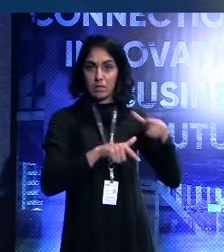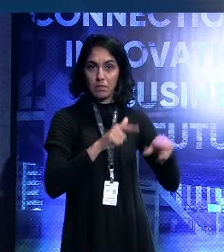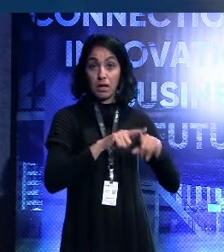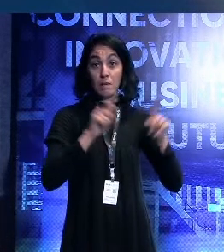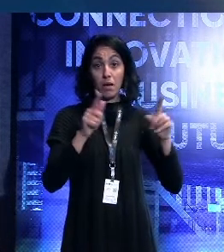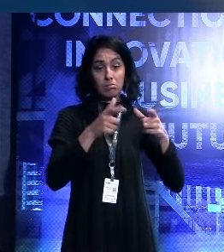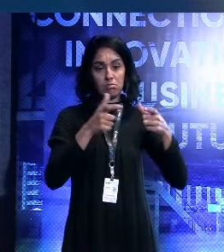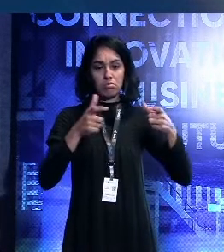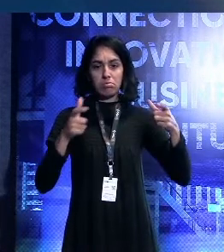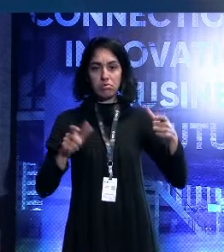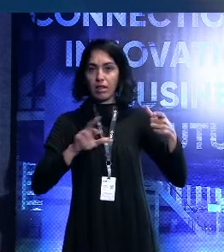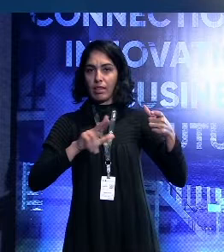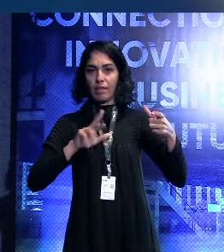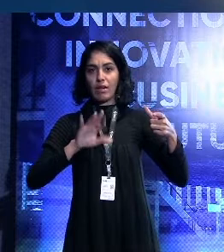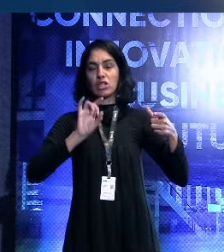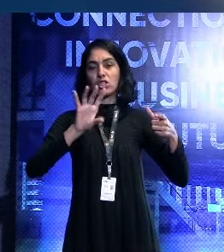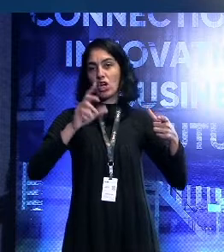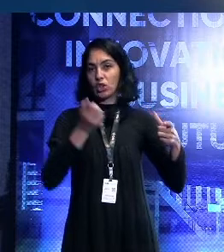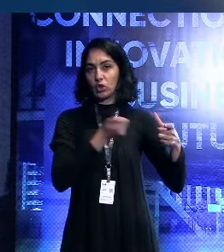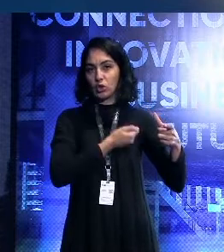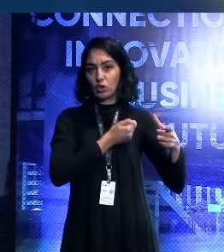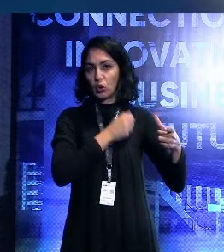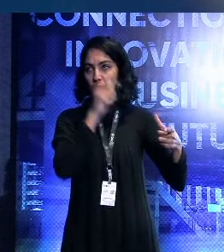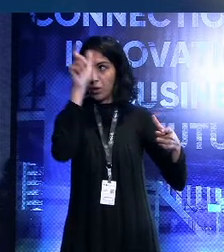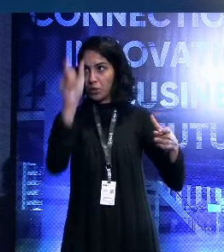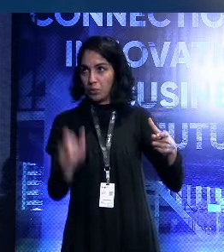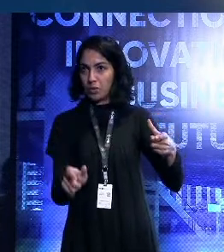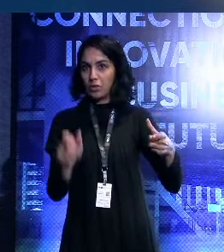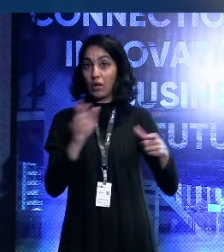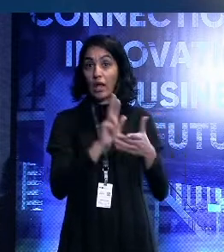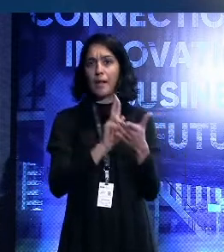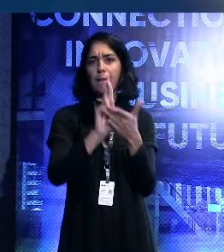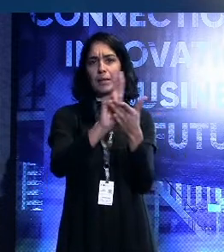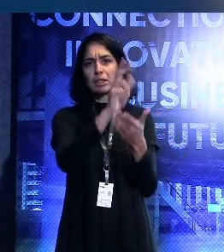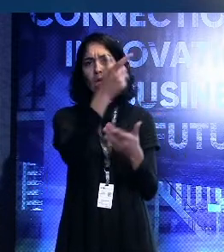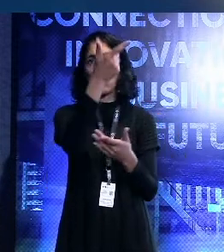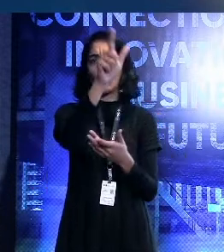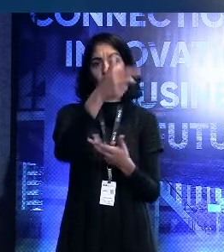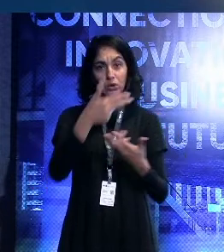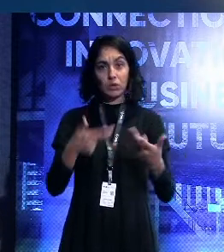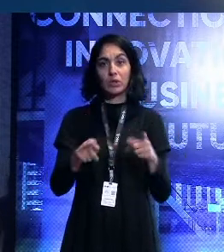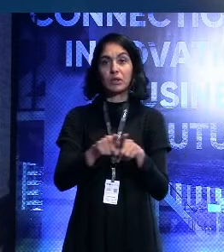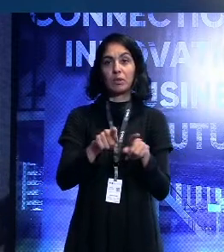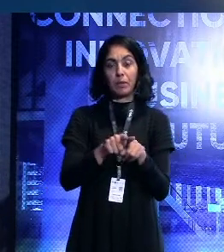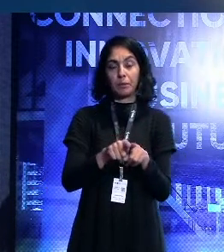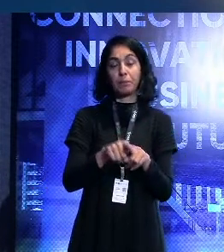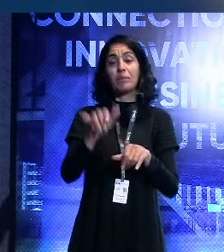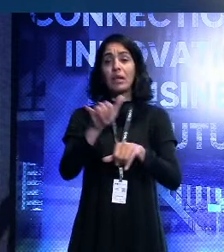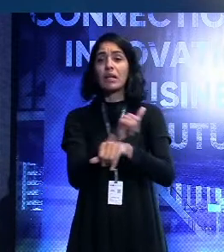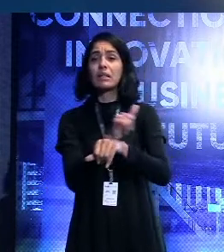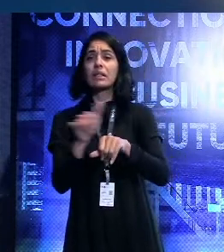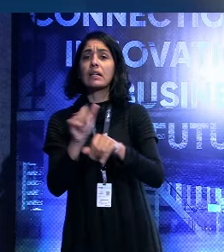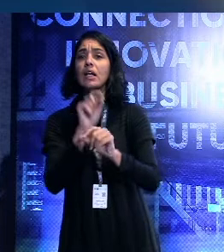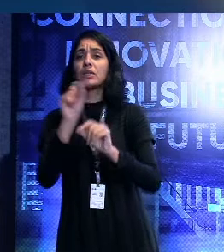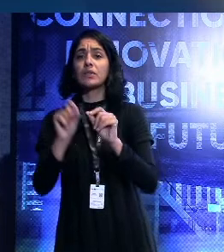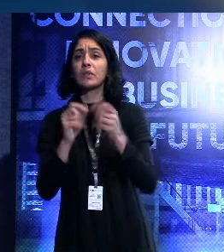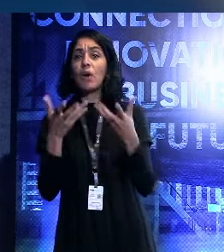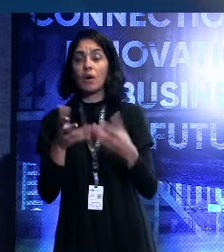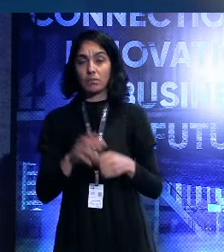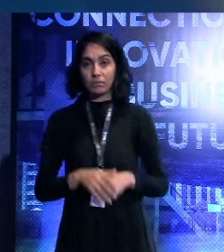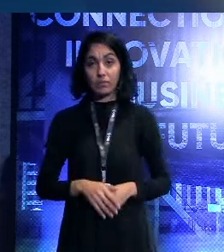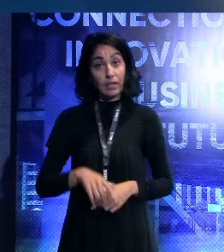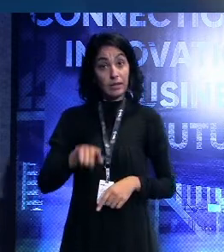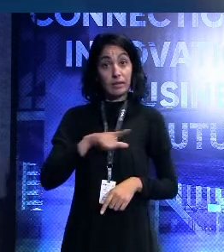em realmente número de pessoas, né? Ele é representado por muitas outras coisas, né? E a nossa estratégia desse crescimento foi baseada também em